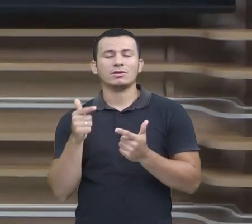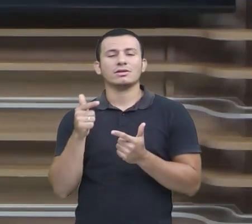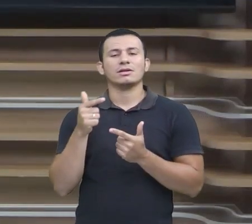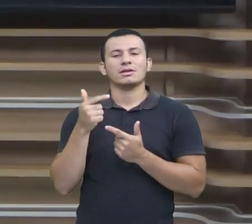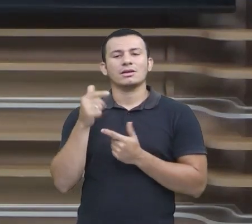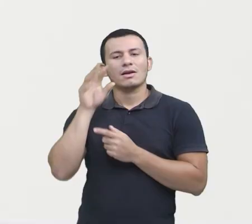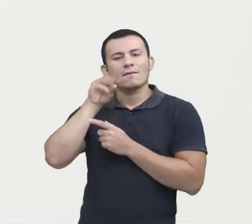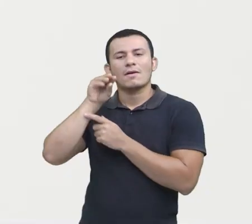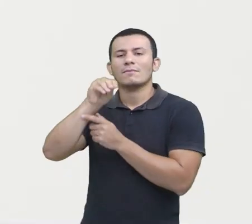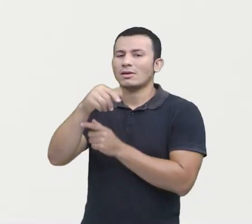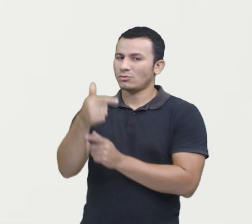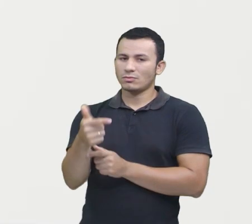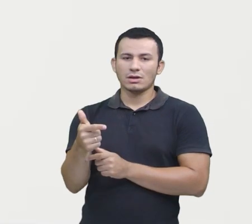Vamos agora desvendar mais um pouquinho.